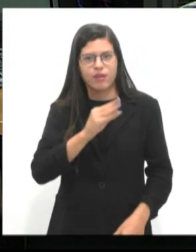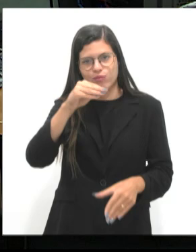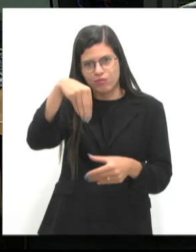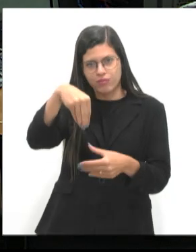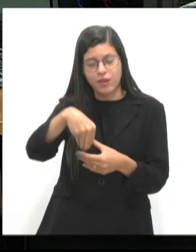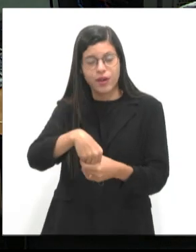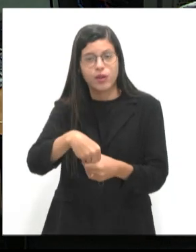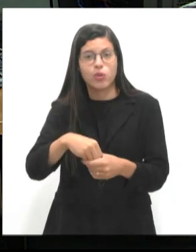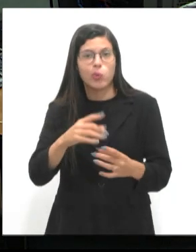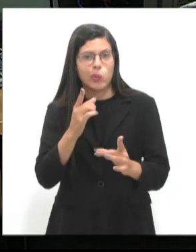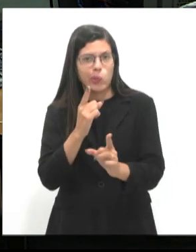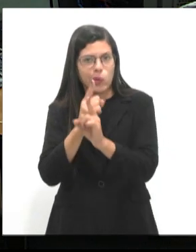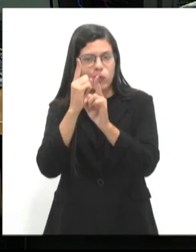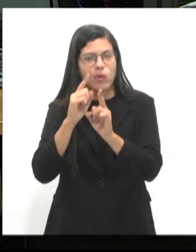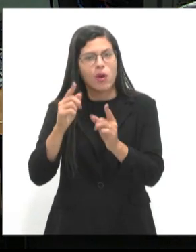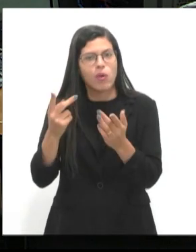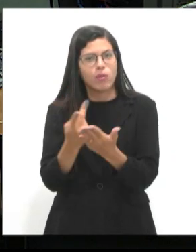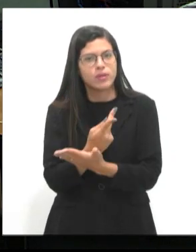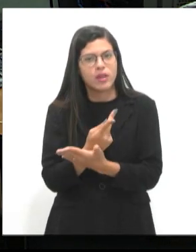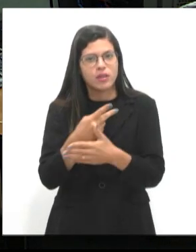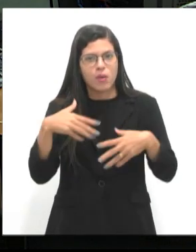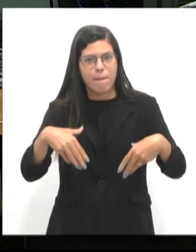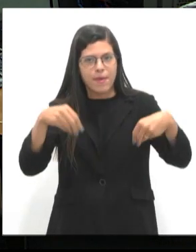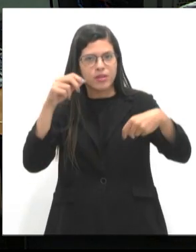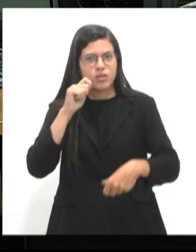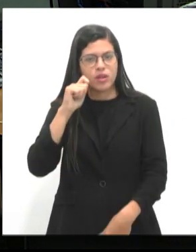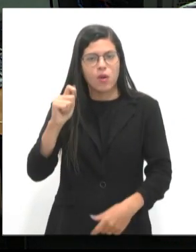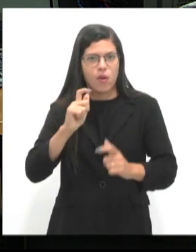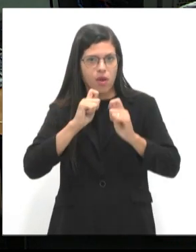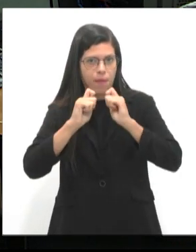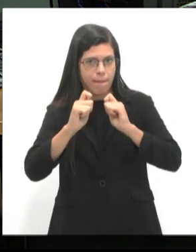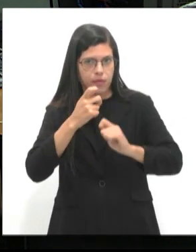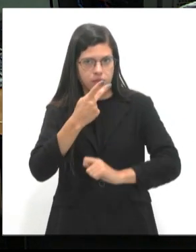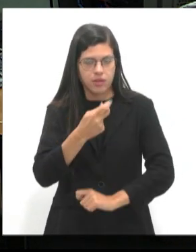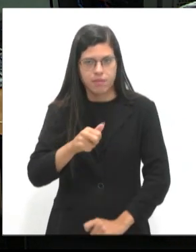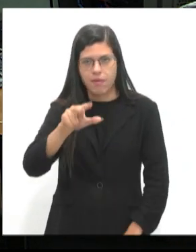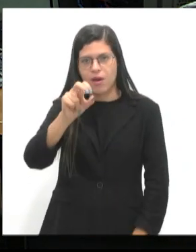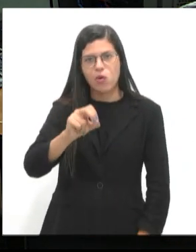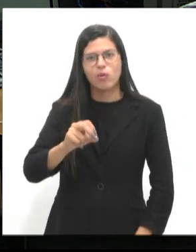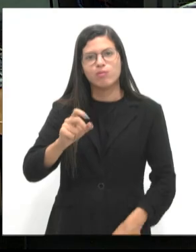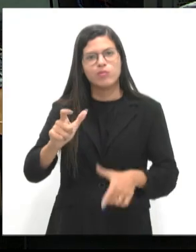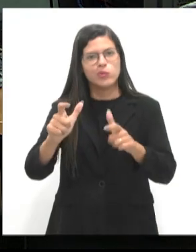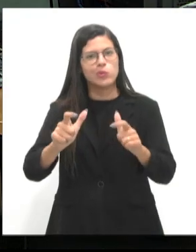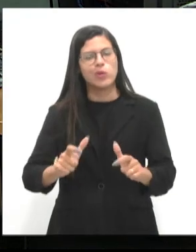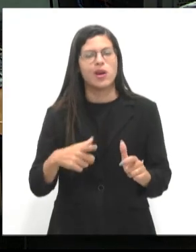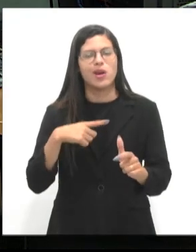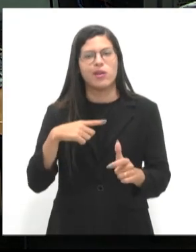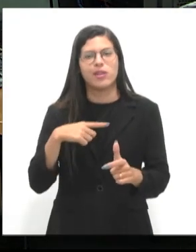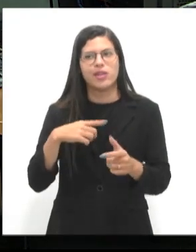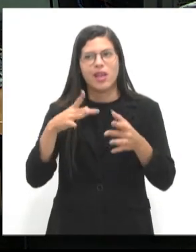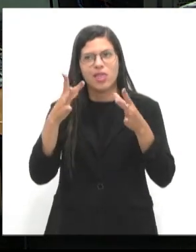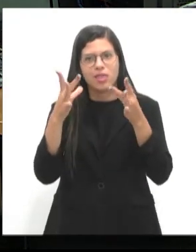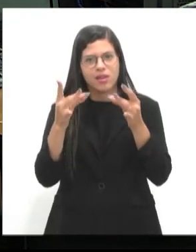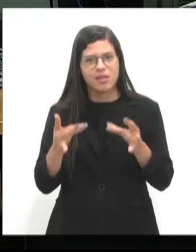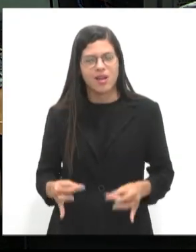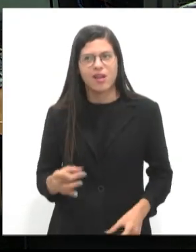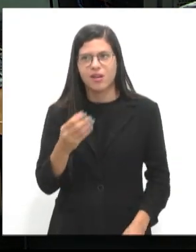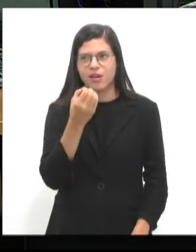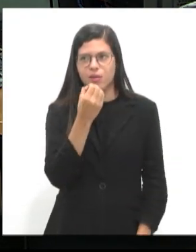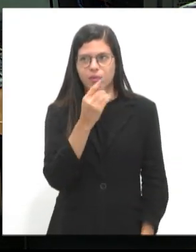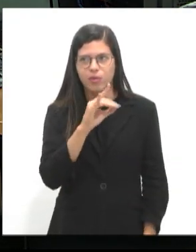encontro acontece daqui a pouco no Palácio Tiradentes. O repórter Paulo Vitor Viviani está no local e tem mais detalhes. Bom dia,